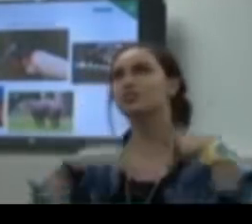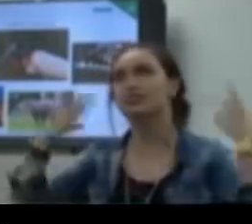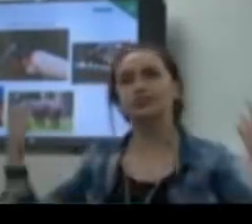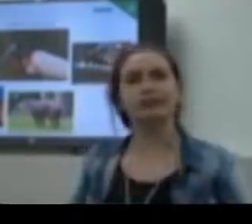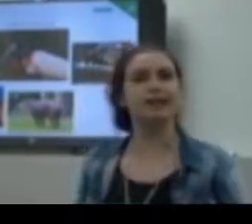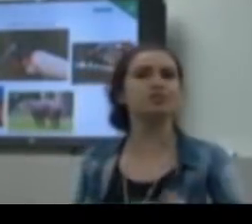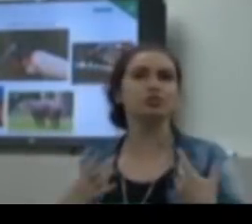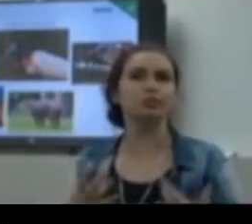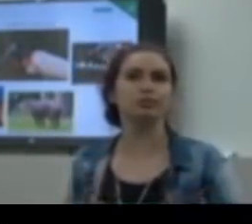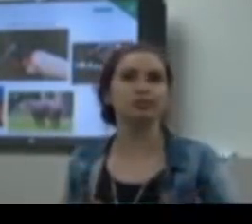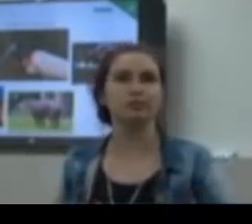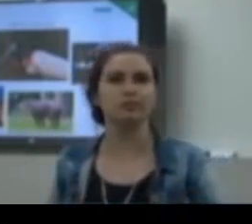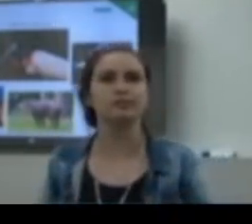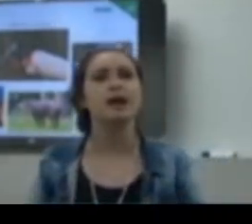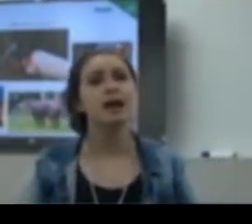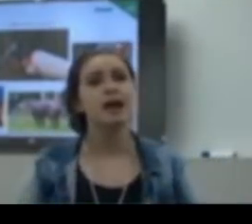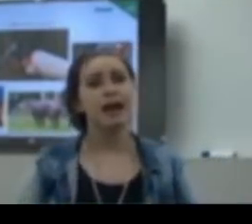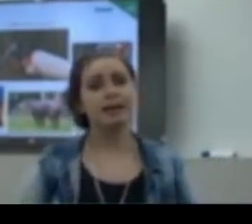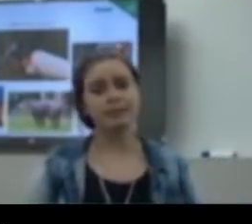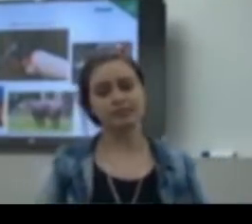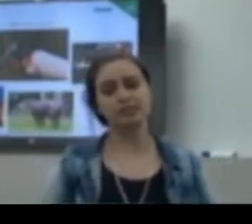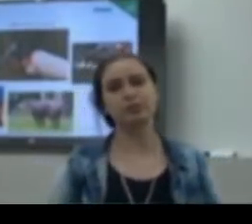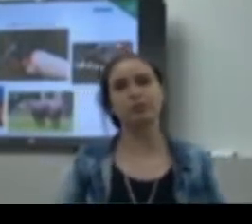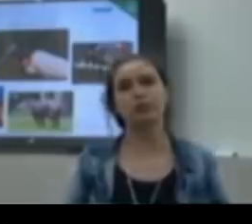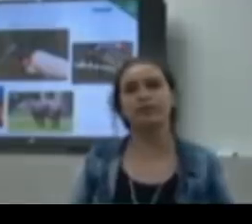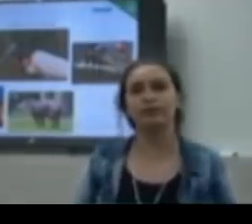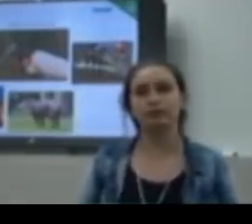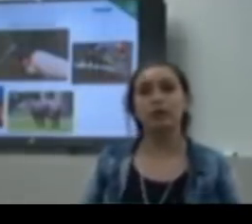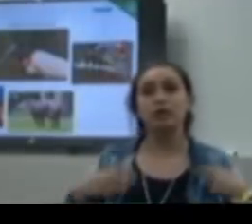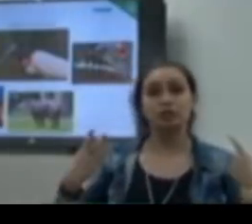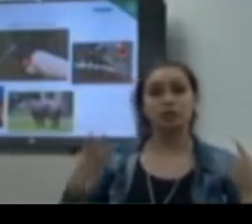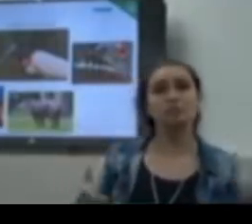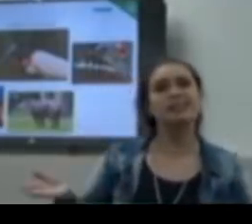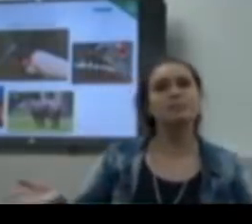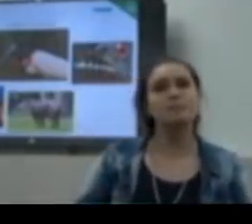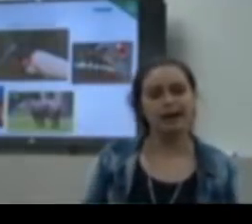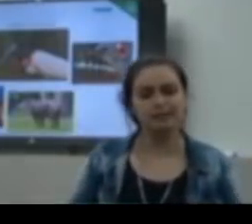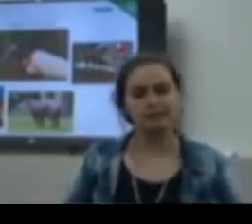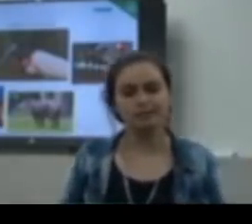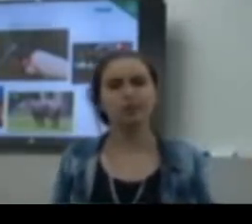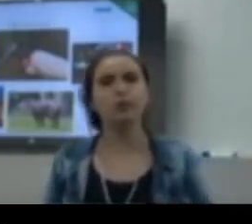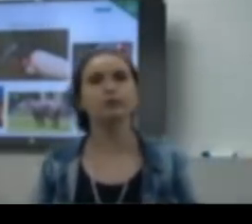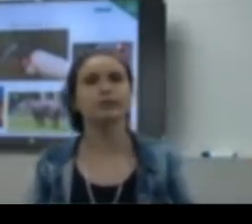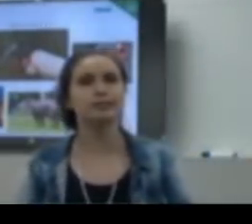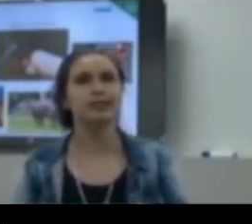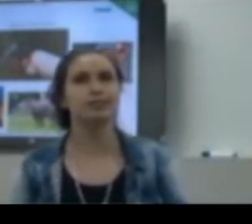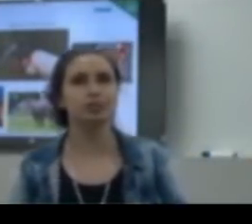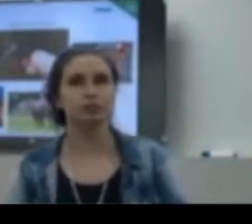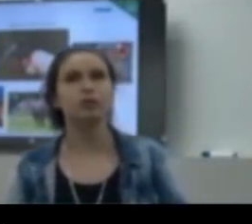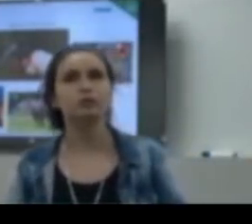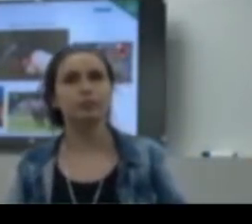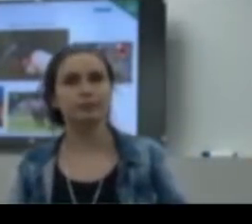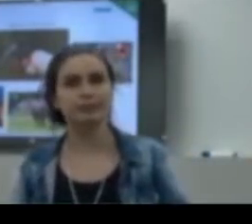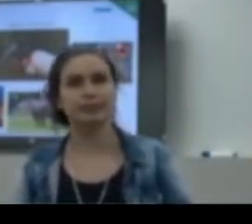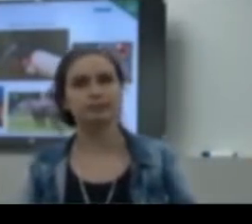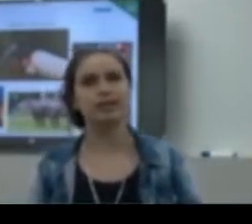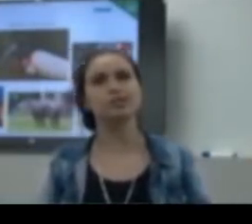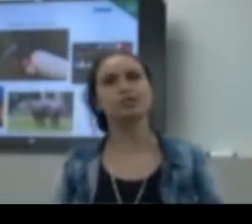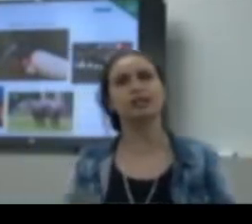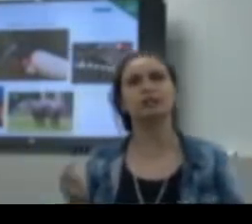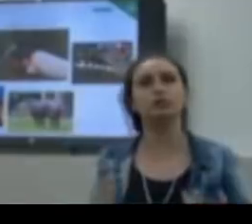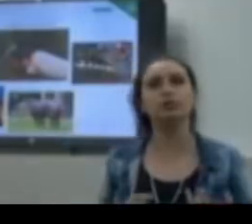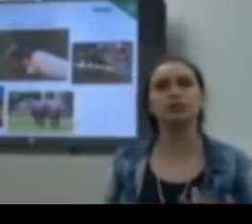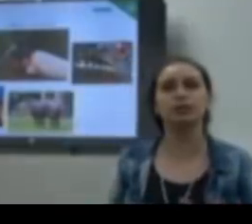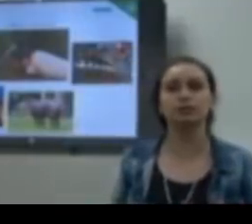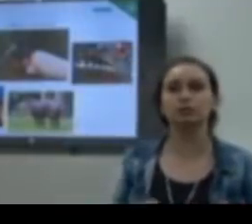quantidade de animais, de vegetais e de outros seres vivos. Aqui para vocês eu coloquei a foto de alguns animais que a gente encontra nessa região do